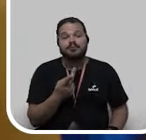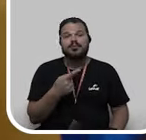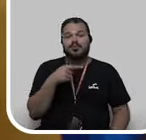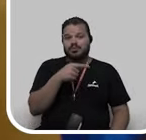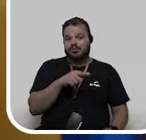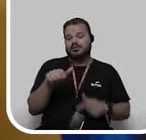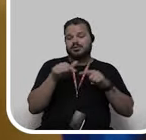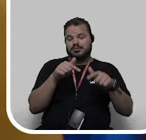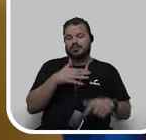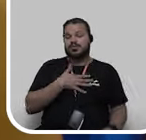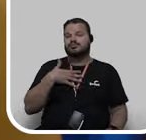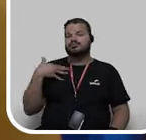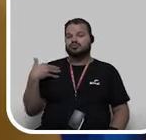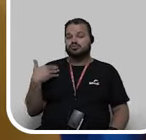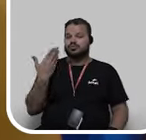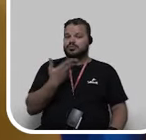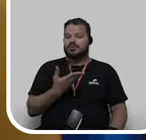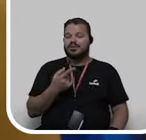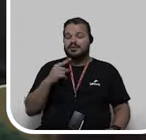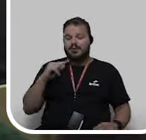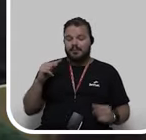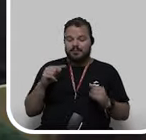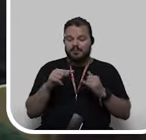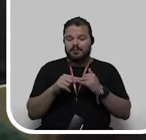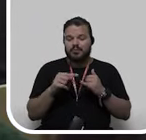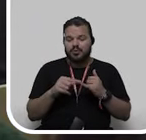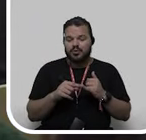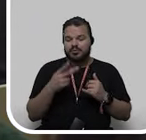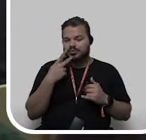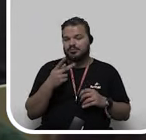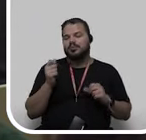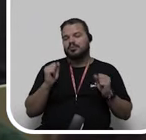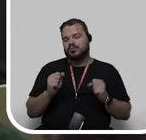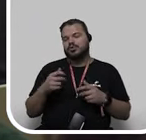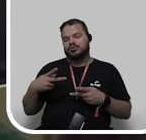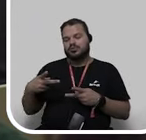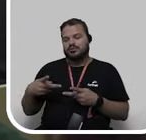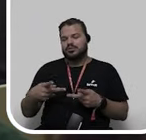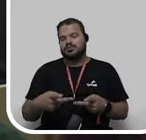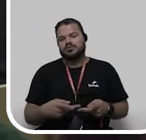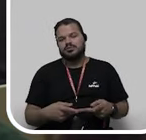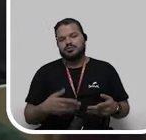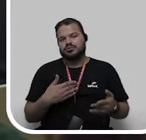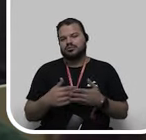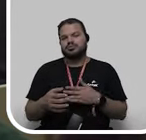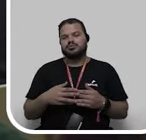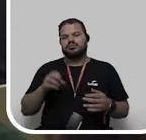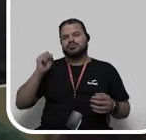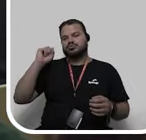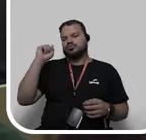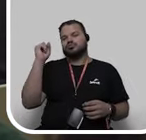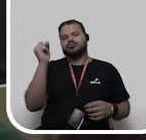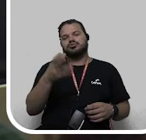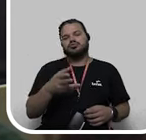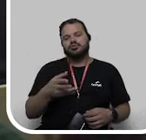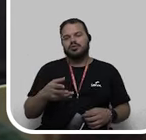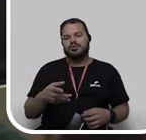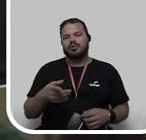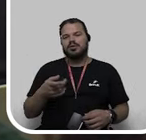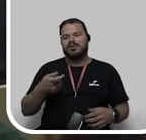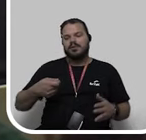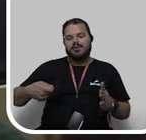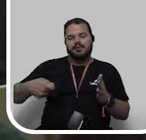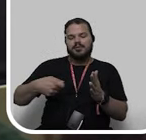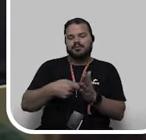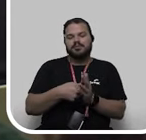é o ponto mais frágil, porque quem quer invadir pode visitar uma empresa, jogar um artefato ali, que seja um pendrive ou